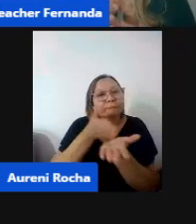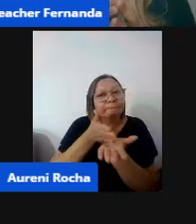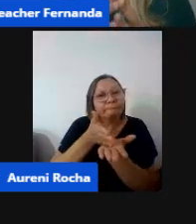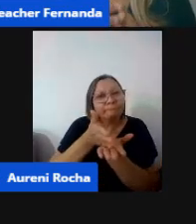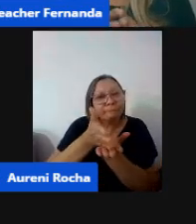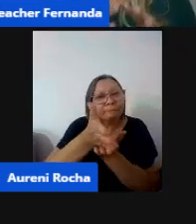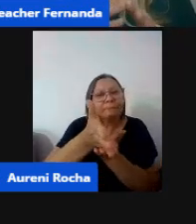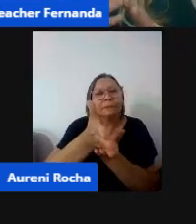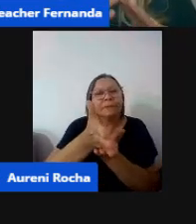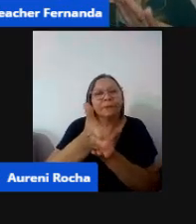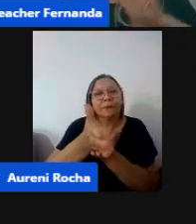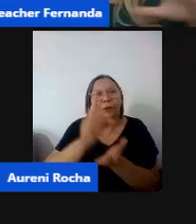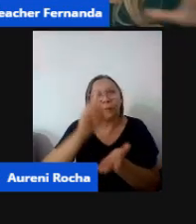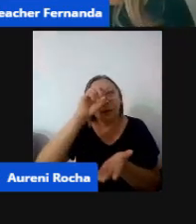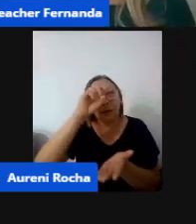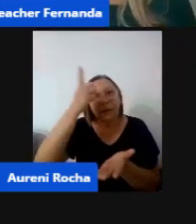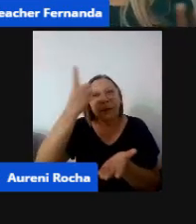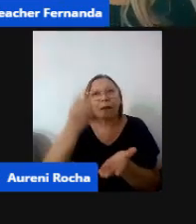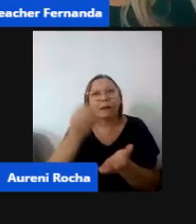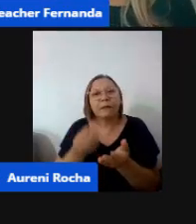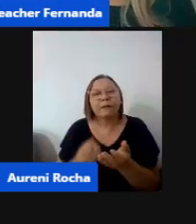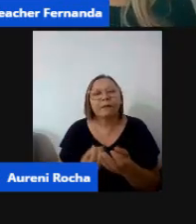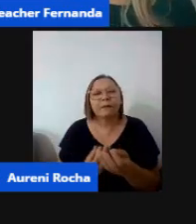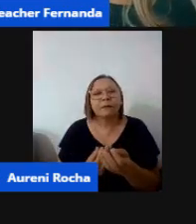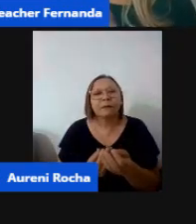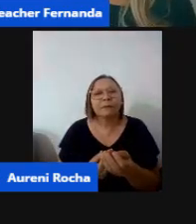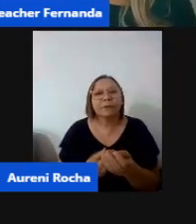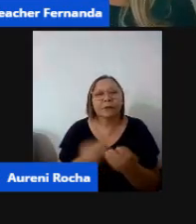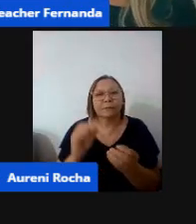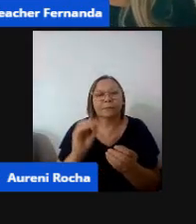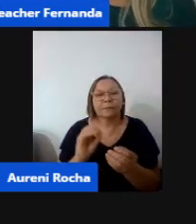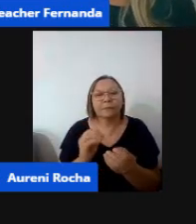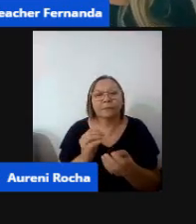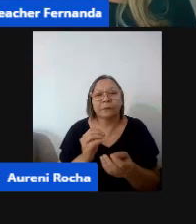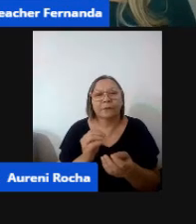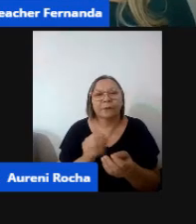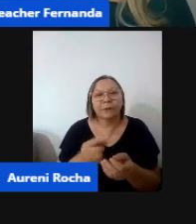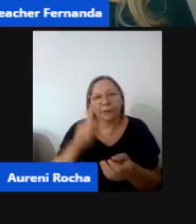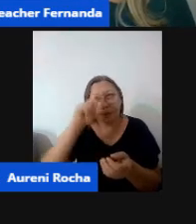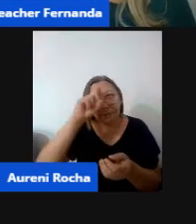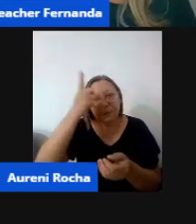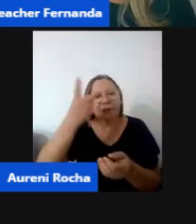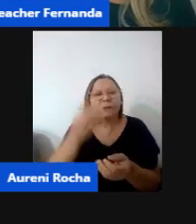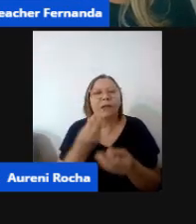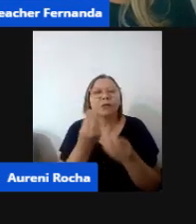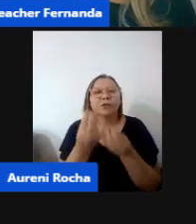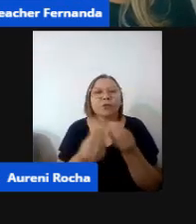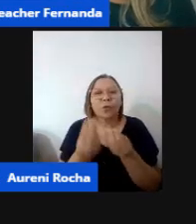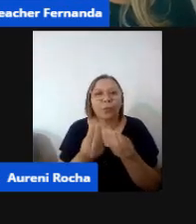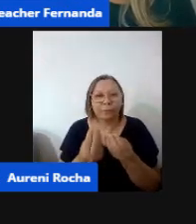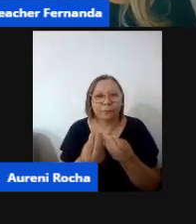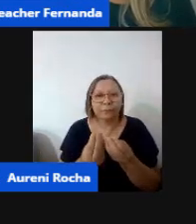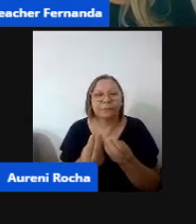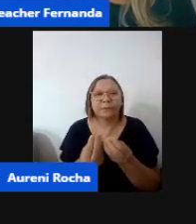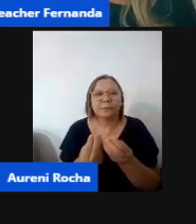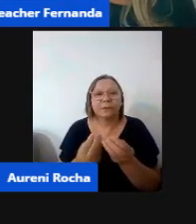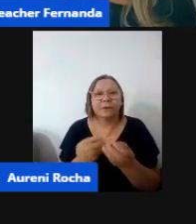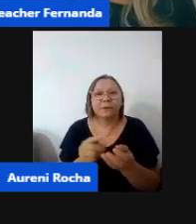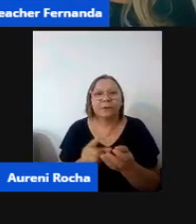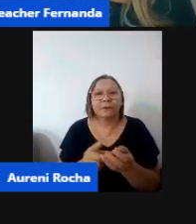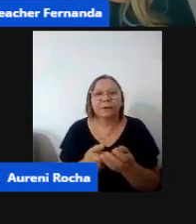já quero criar do zero a minha aula, das minhas ideias, eu posso vir aqui nessa paleta